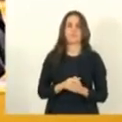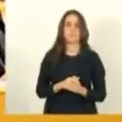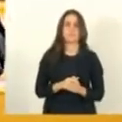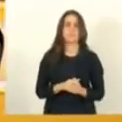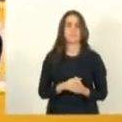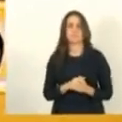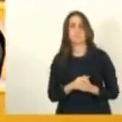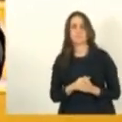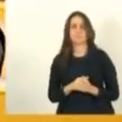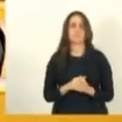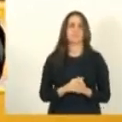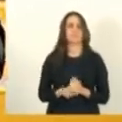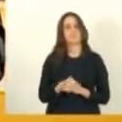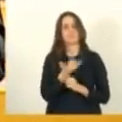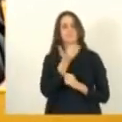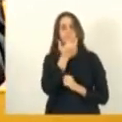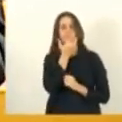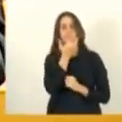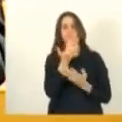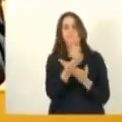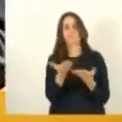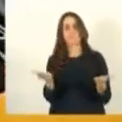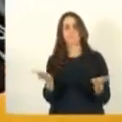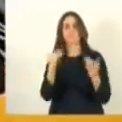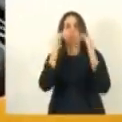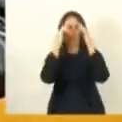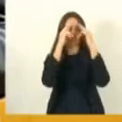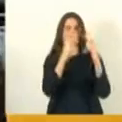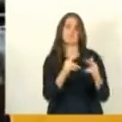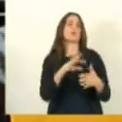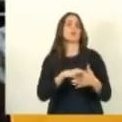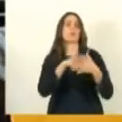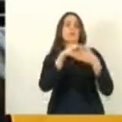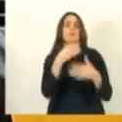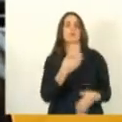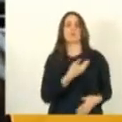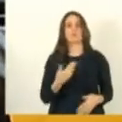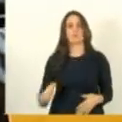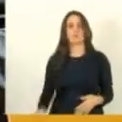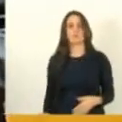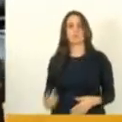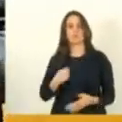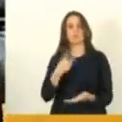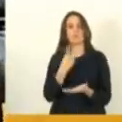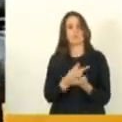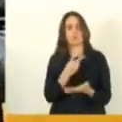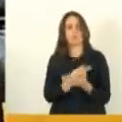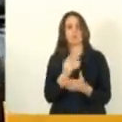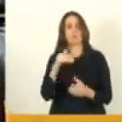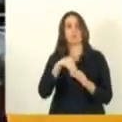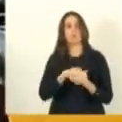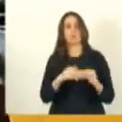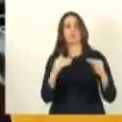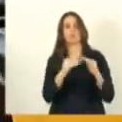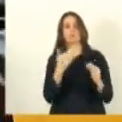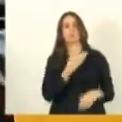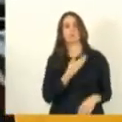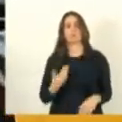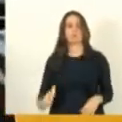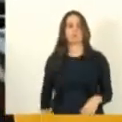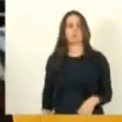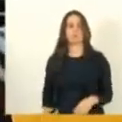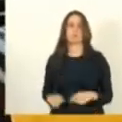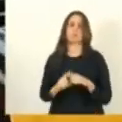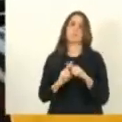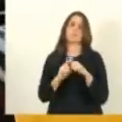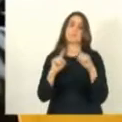máxima vênia ao líder do governo. Tem votado sempre com o governo, com certeza. Mas